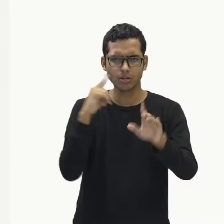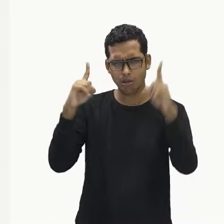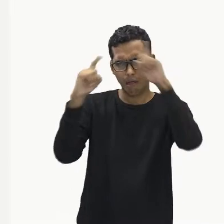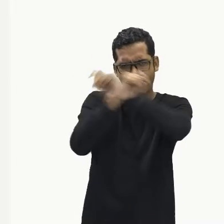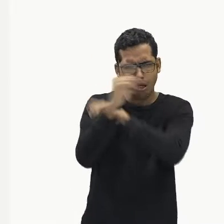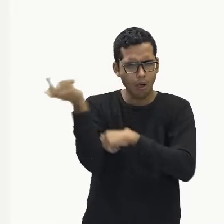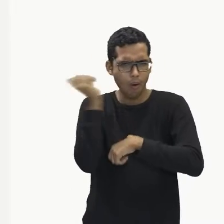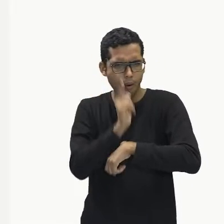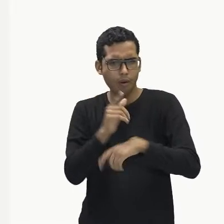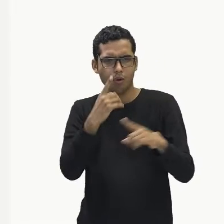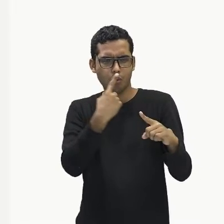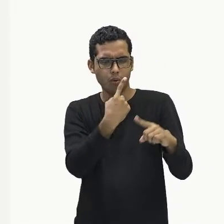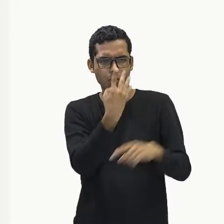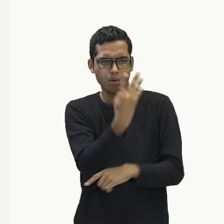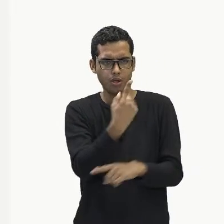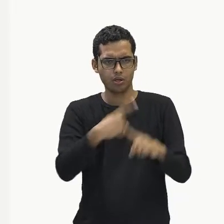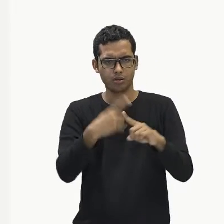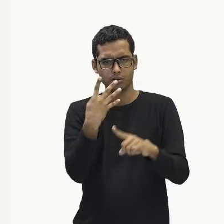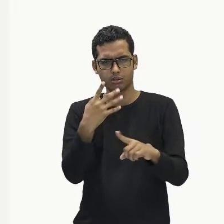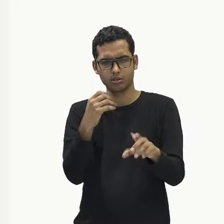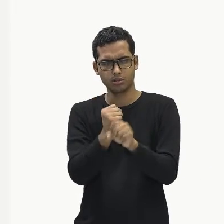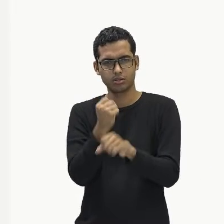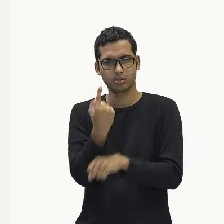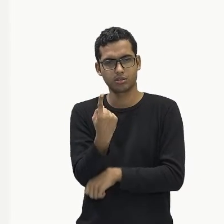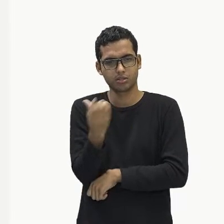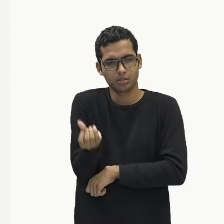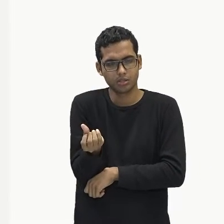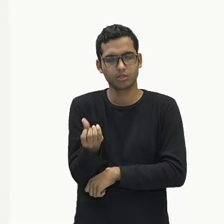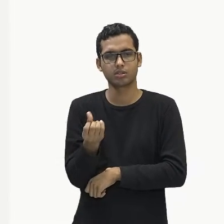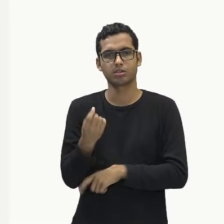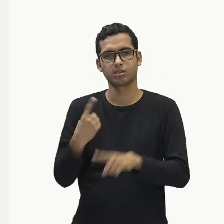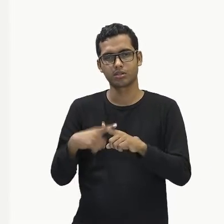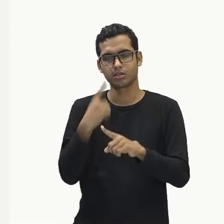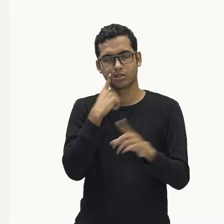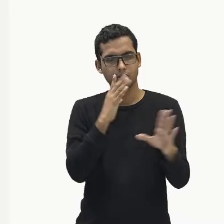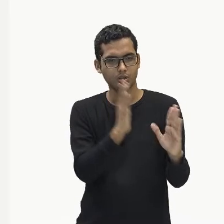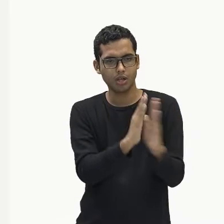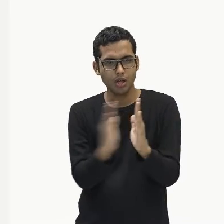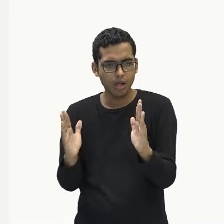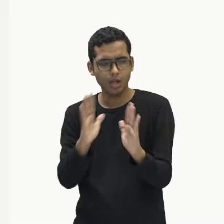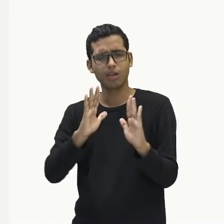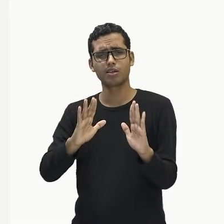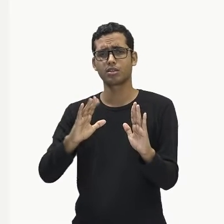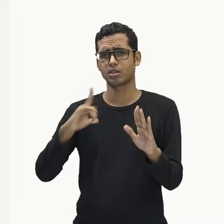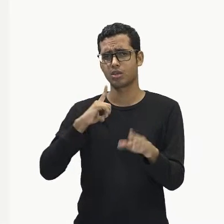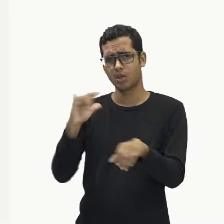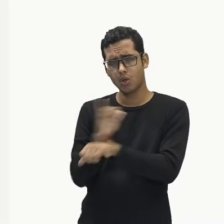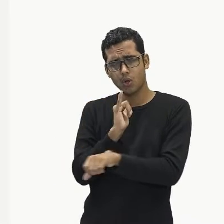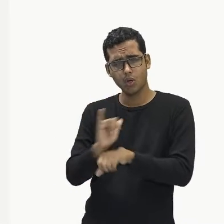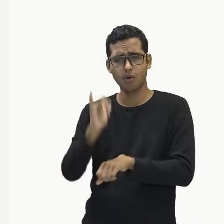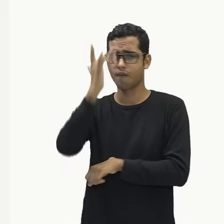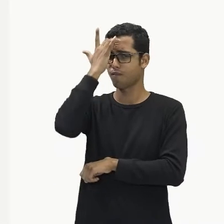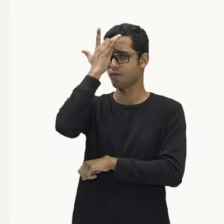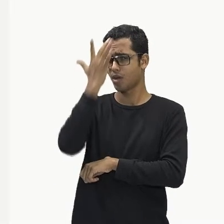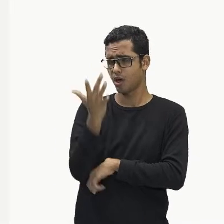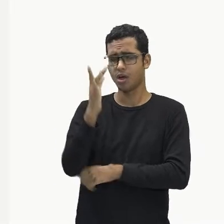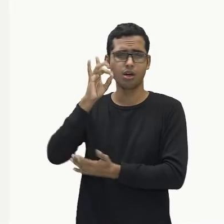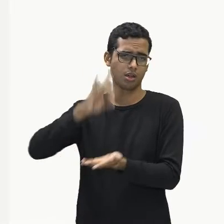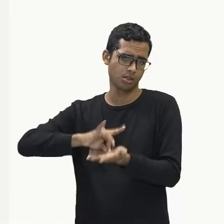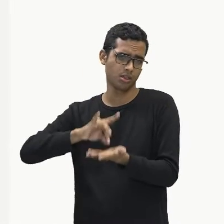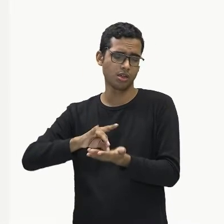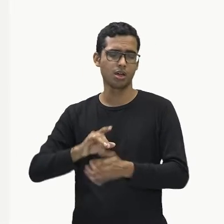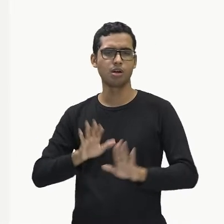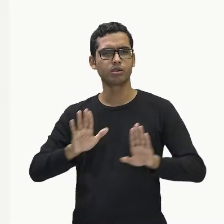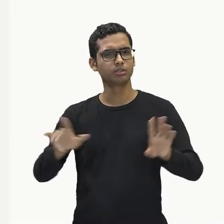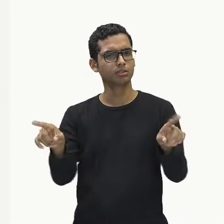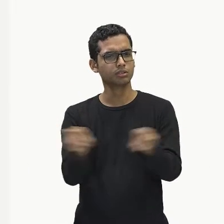em fazer 4 vezes 4, 16, 16 vezes 4 e assim seguir, tem um modo que eu considero fácil, mas que